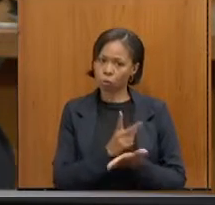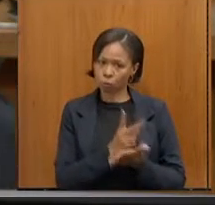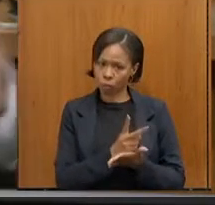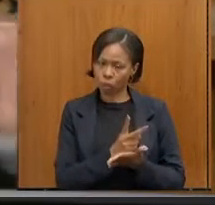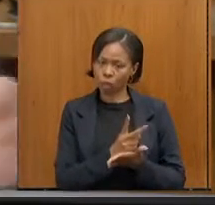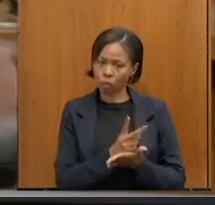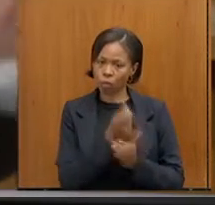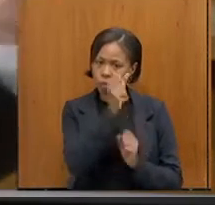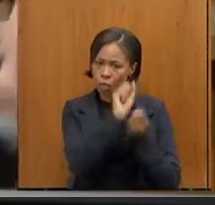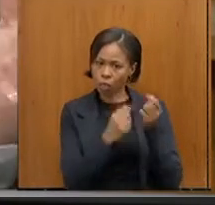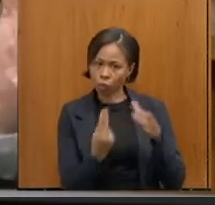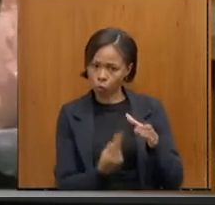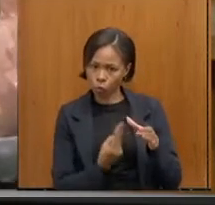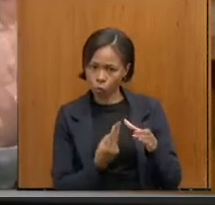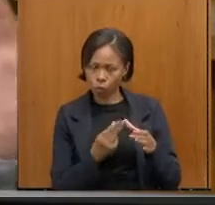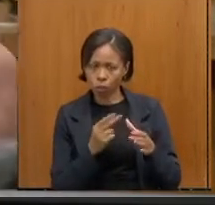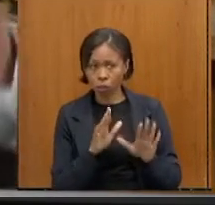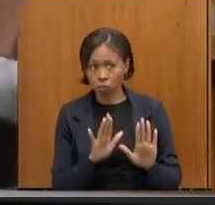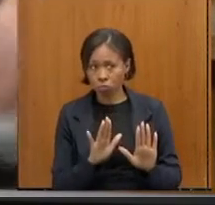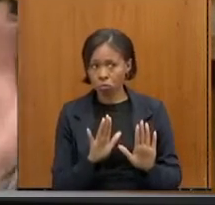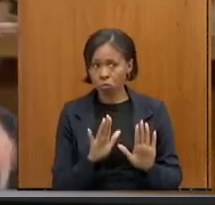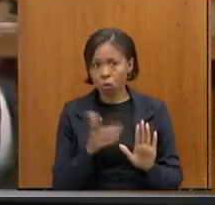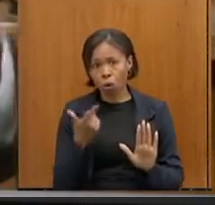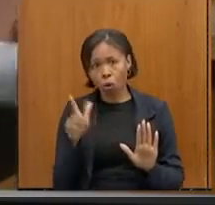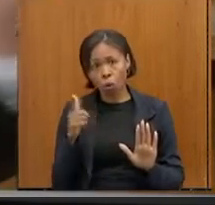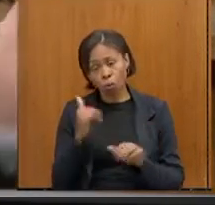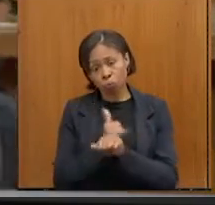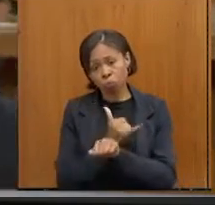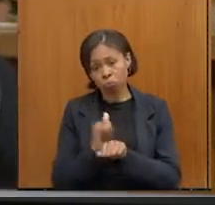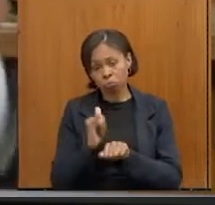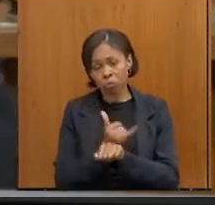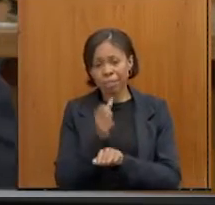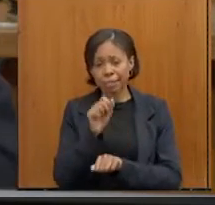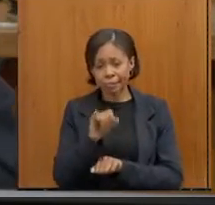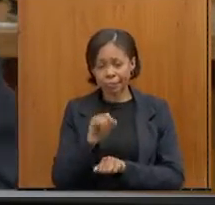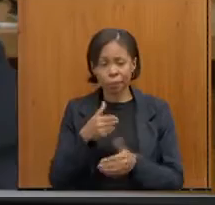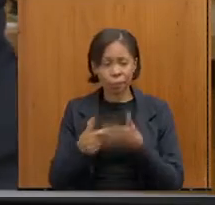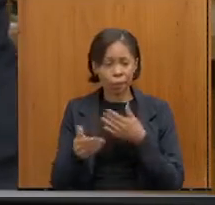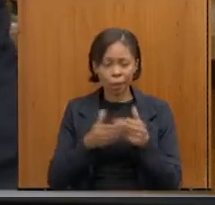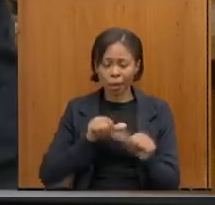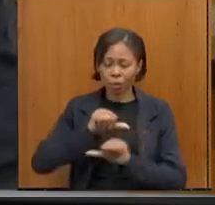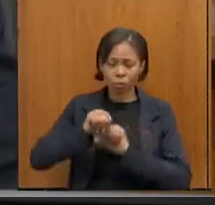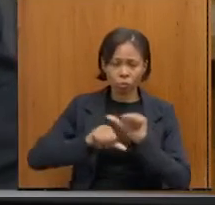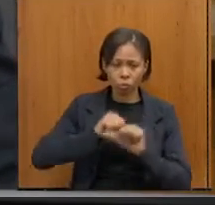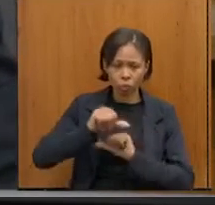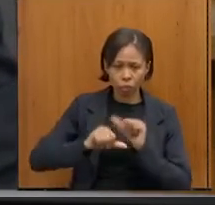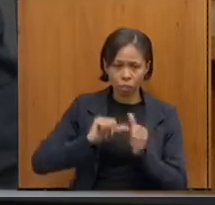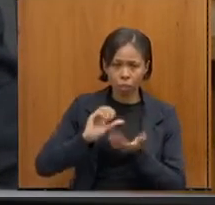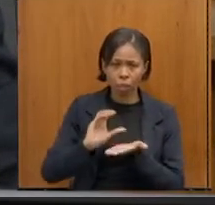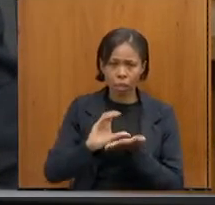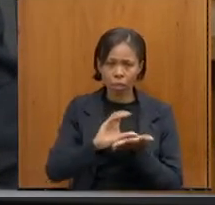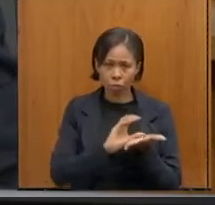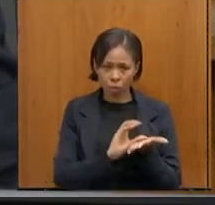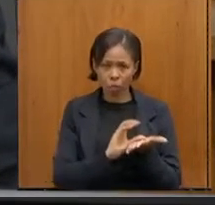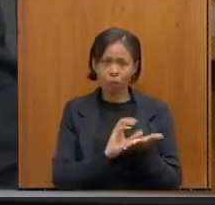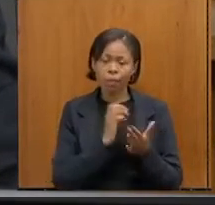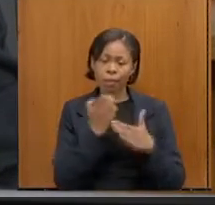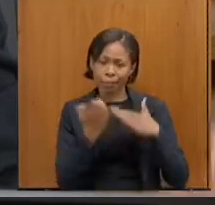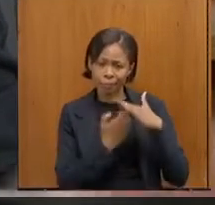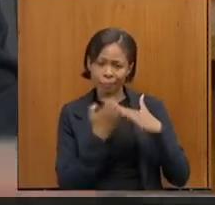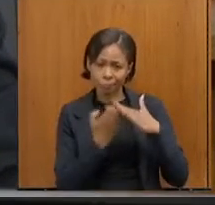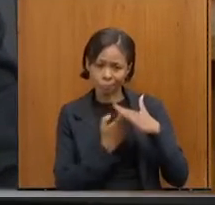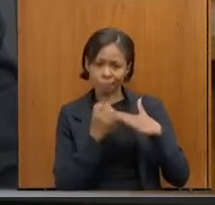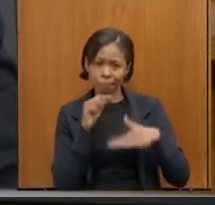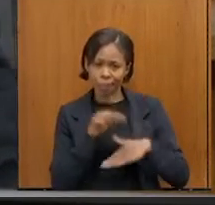é qualquer movimento é de alteração na estrutura de capital da empresa muito aí sim